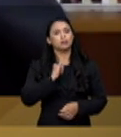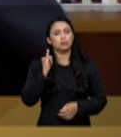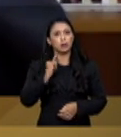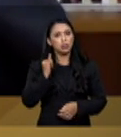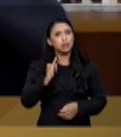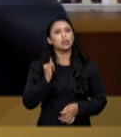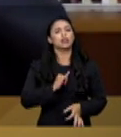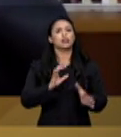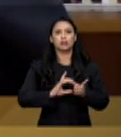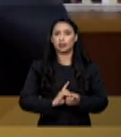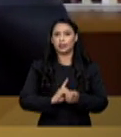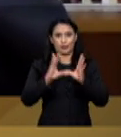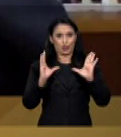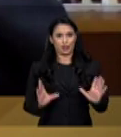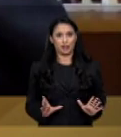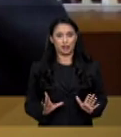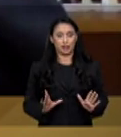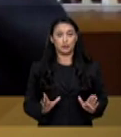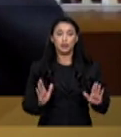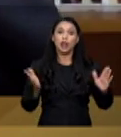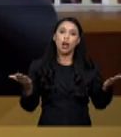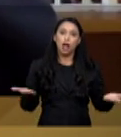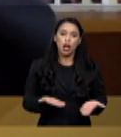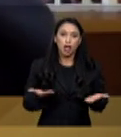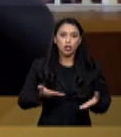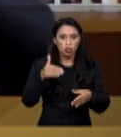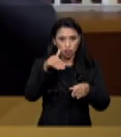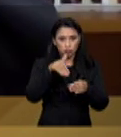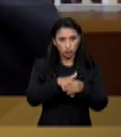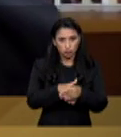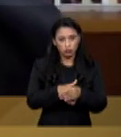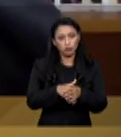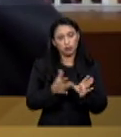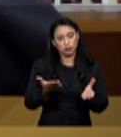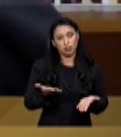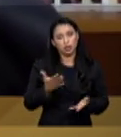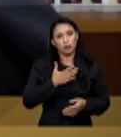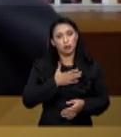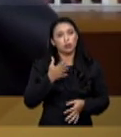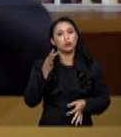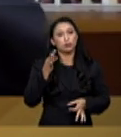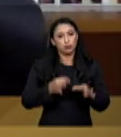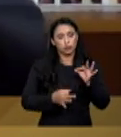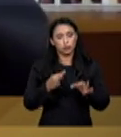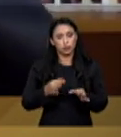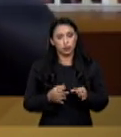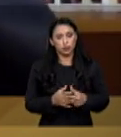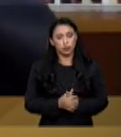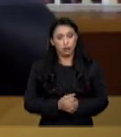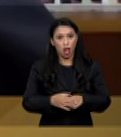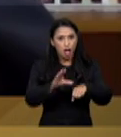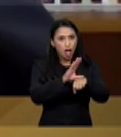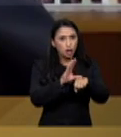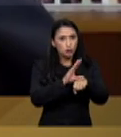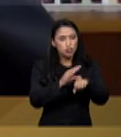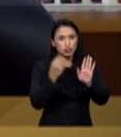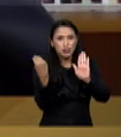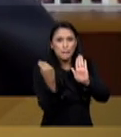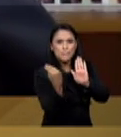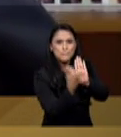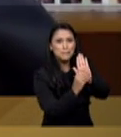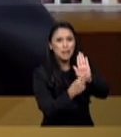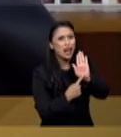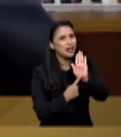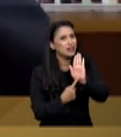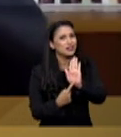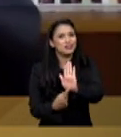resistência democrática. Passo ao julgamento do mérito. A Constituição tem dispositivo explícito e